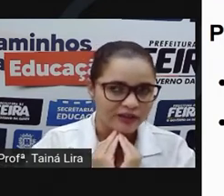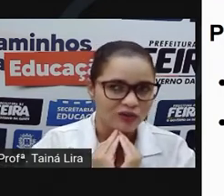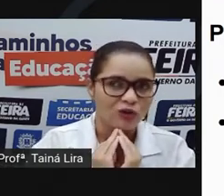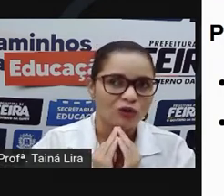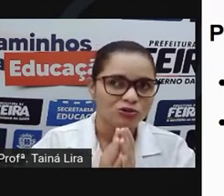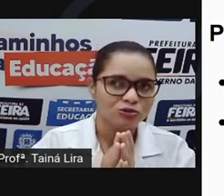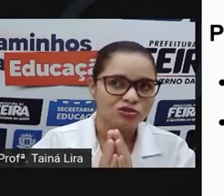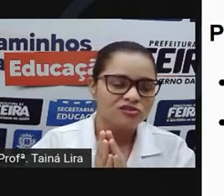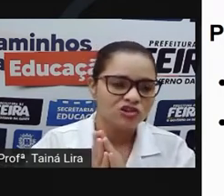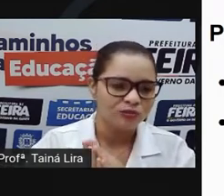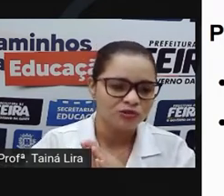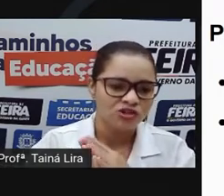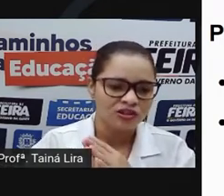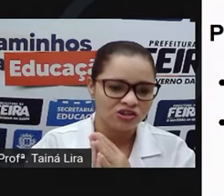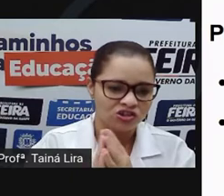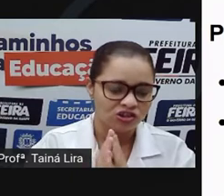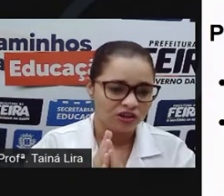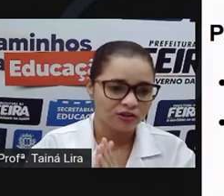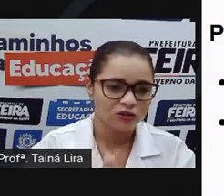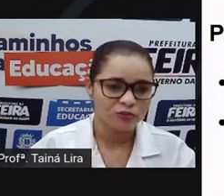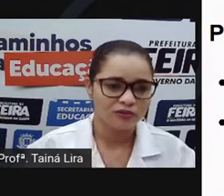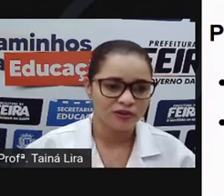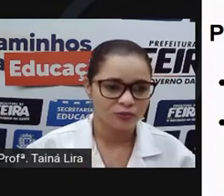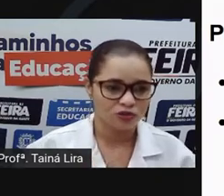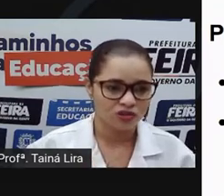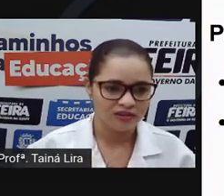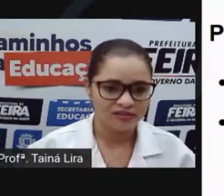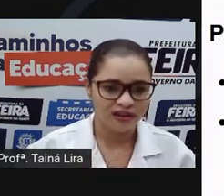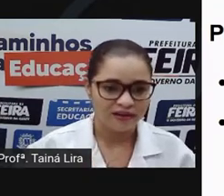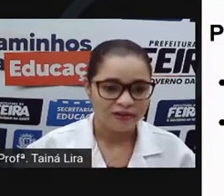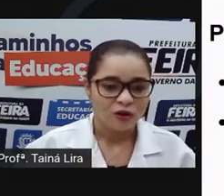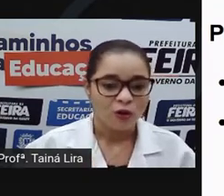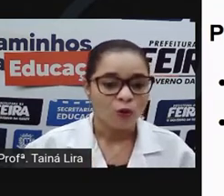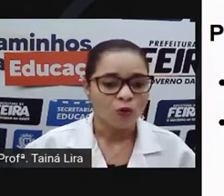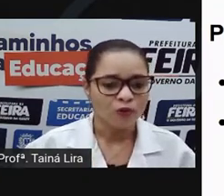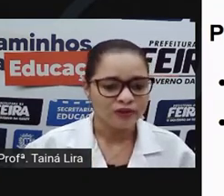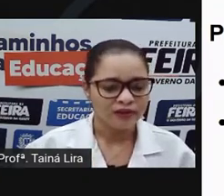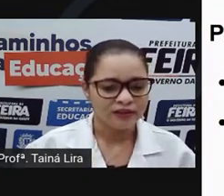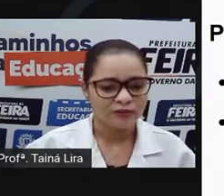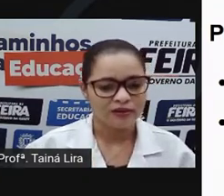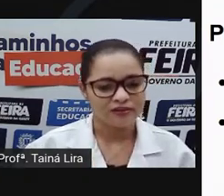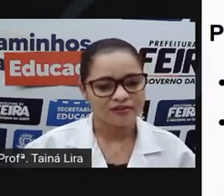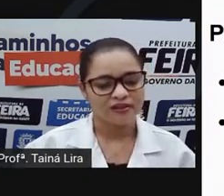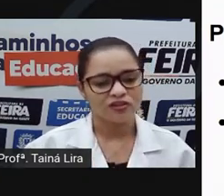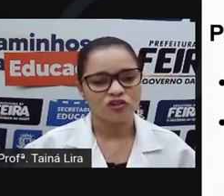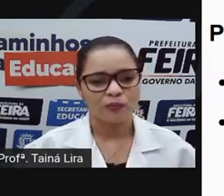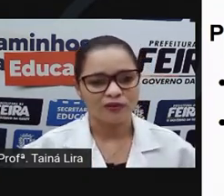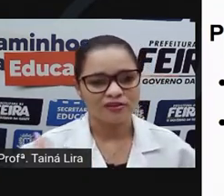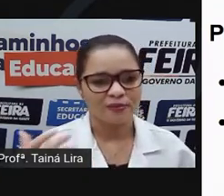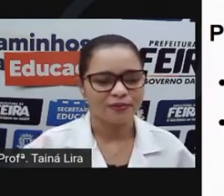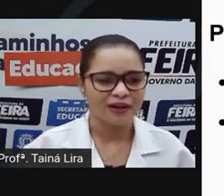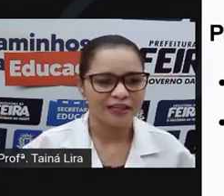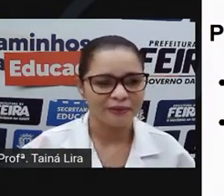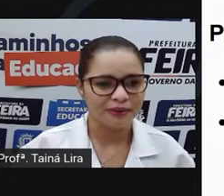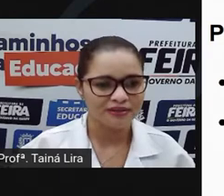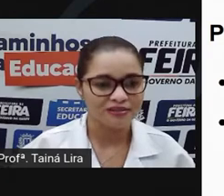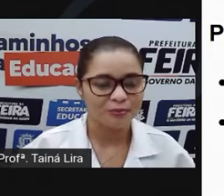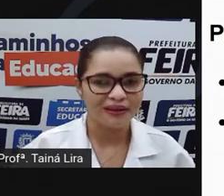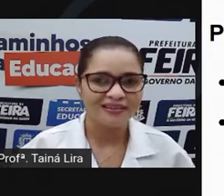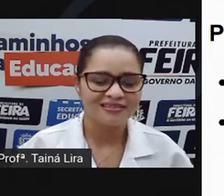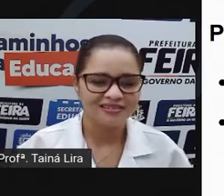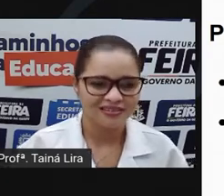né, outros tipos de energia que nós podemos utilizar. O que não quer dizer que a gente pode sair por aí